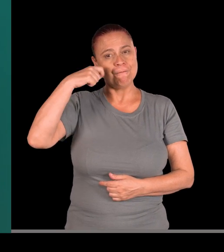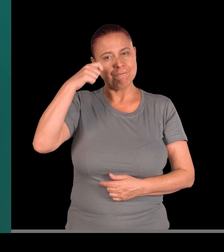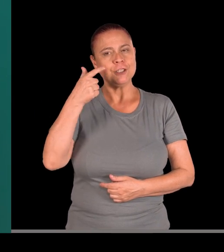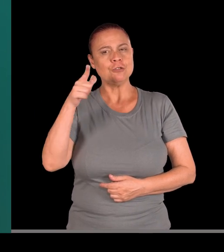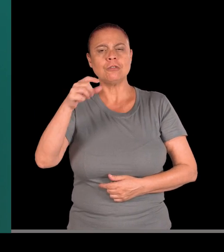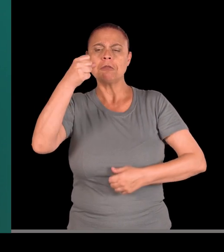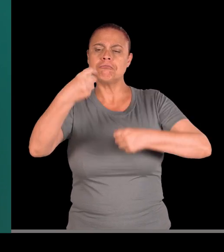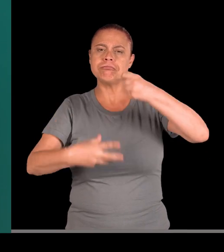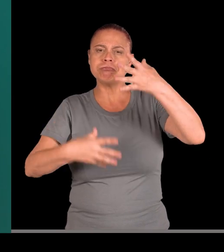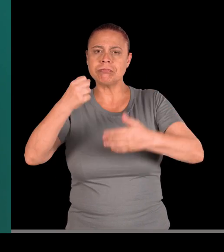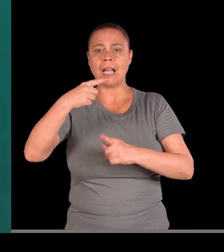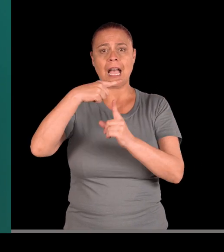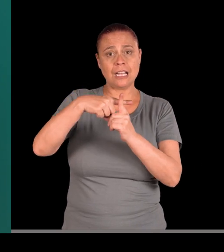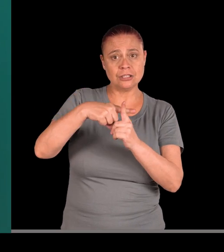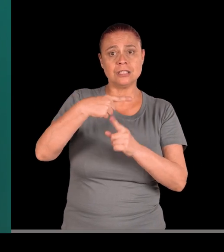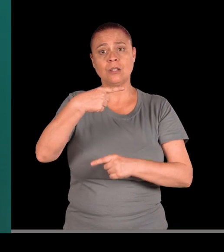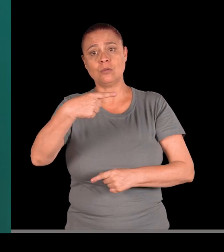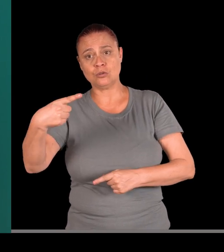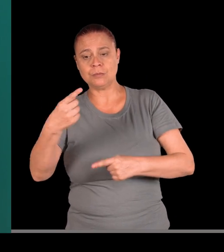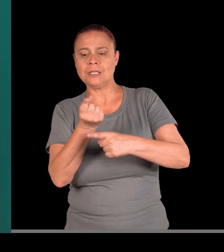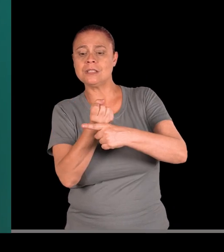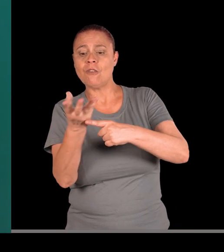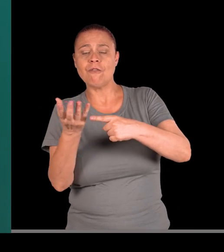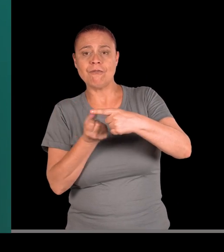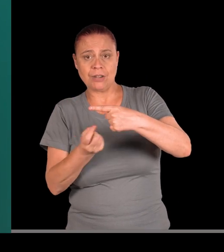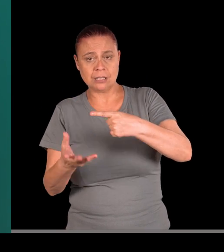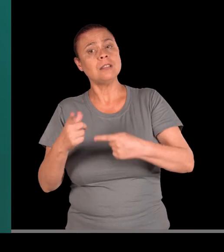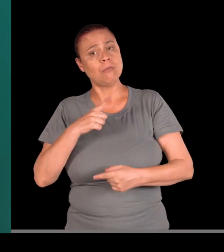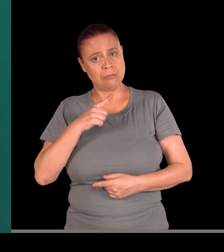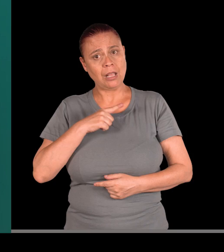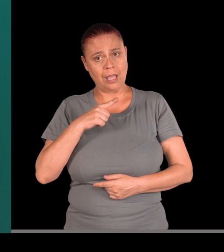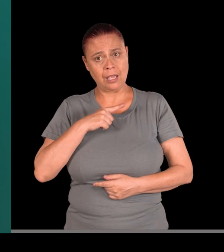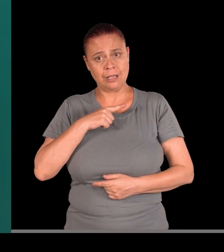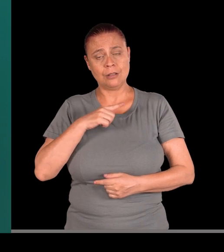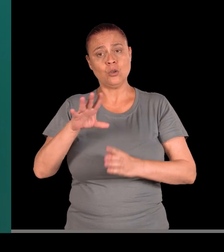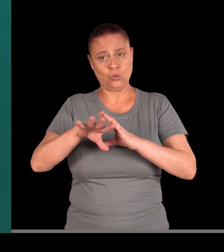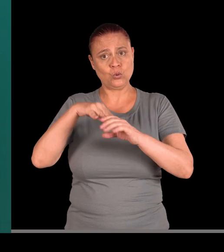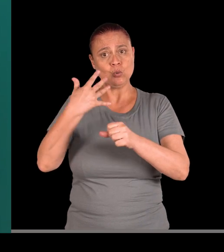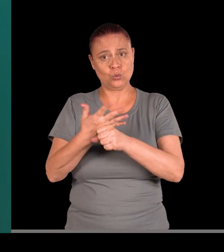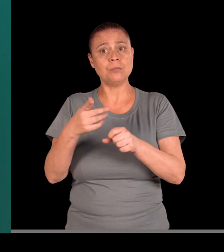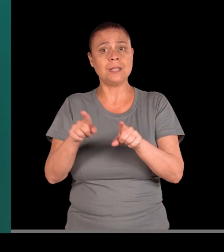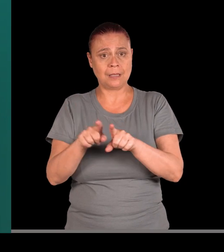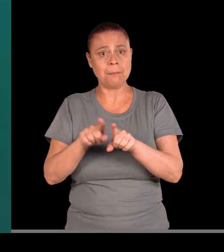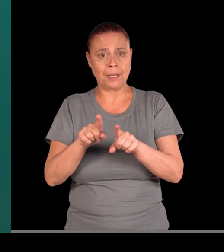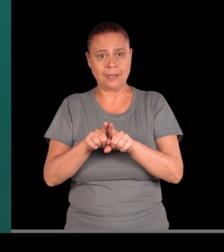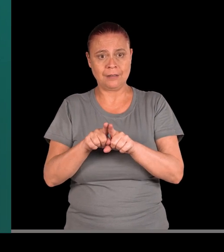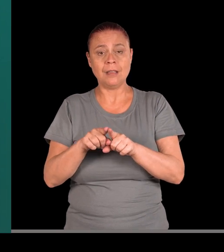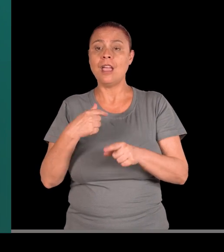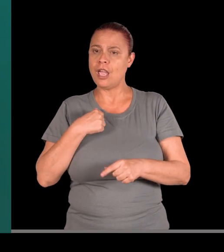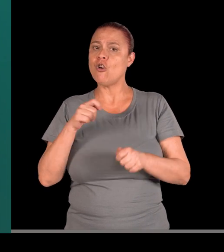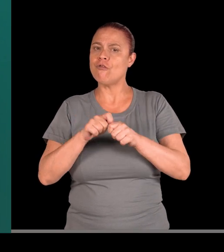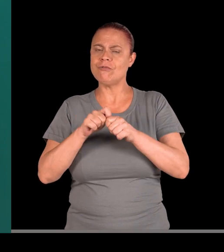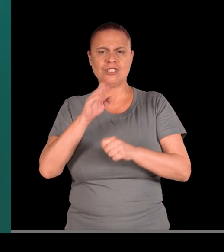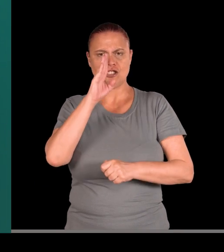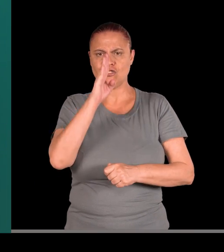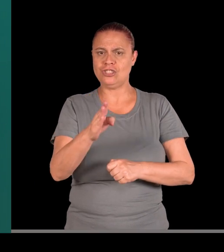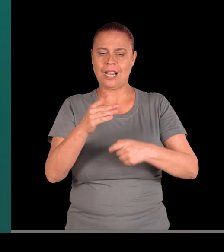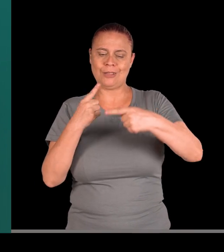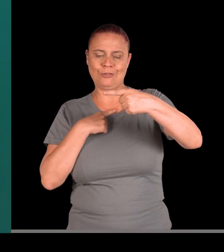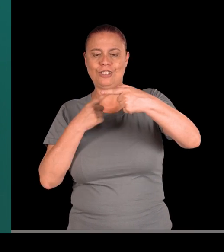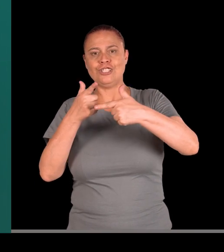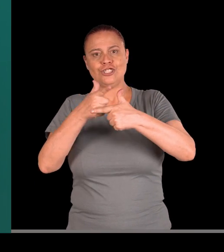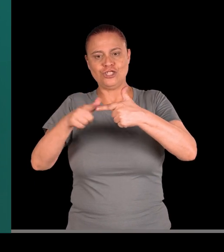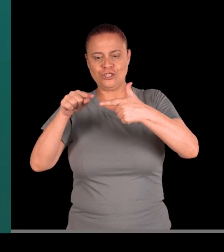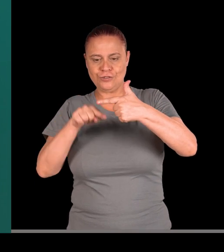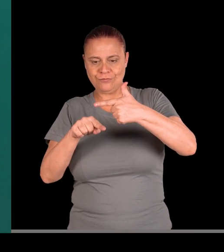de outro vídeo sobre adição e subtração de frações que nós temos aqui no canal, que eu fiz apenas por esse método, dividindo